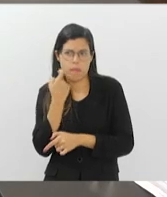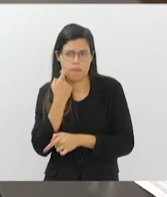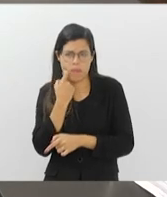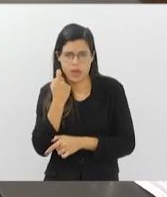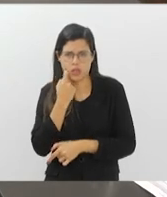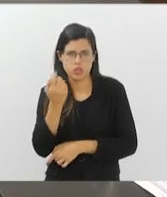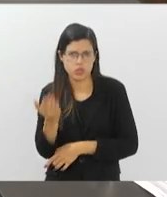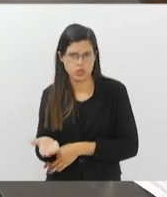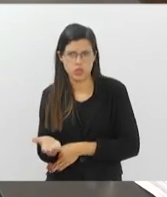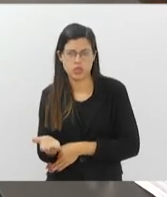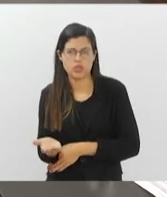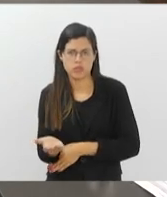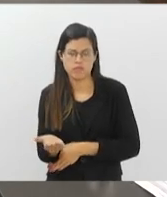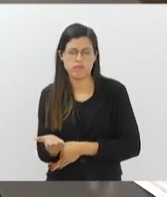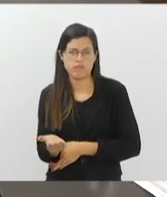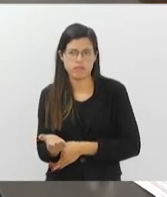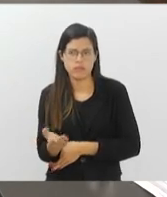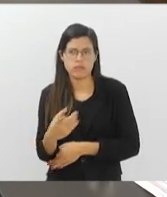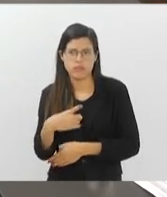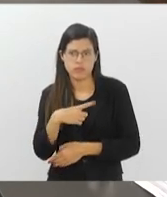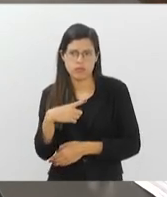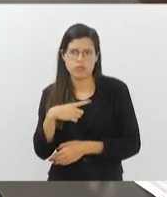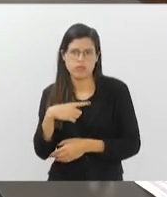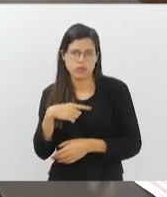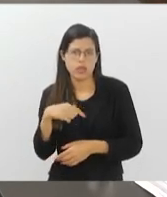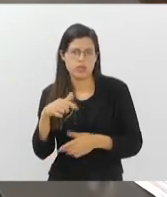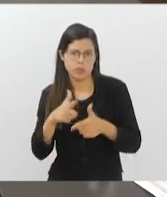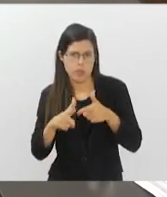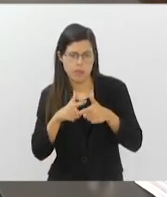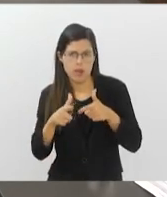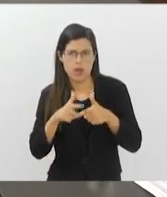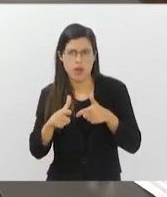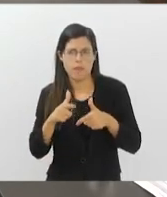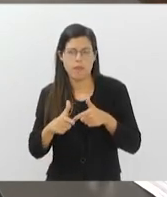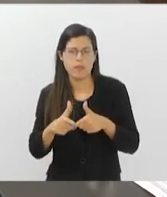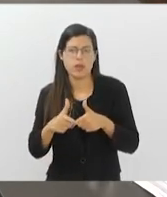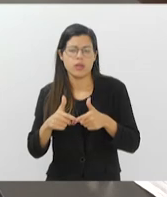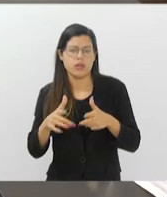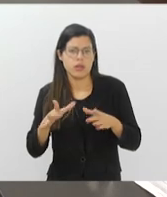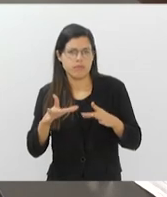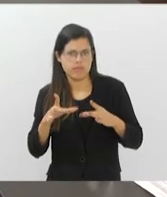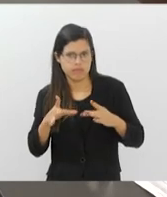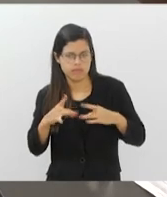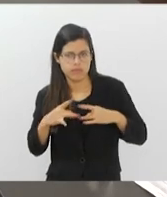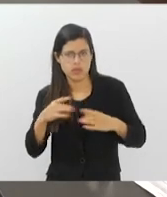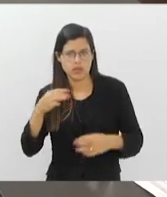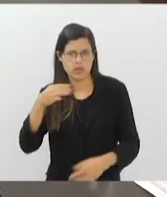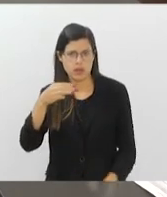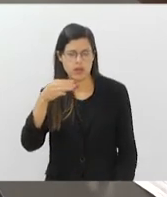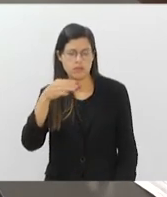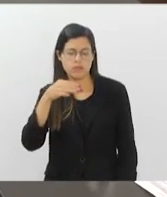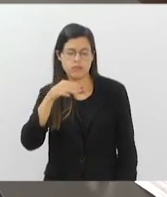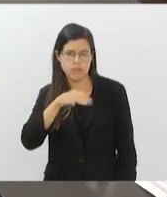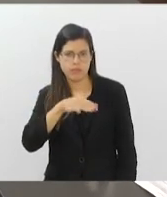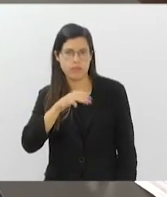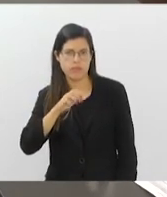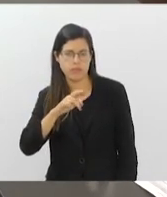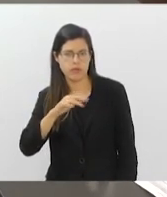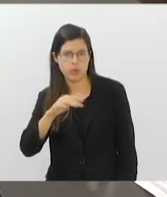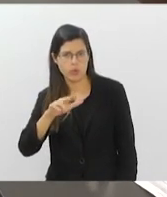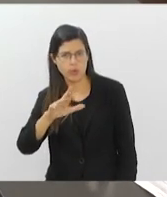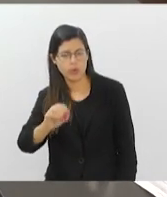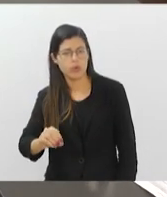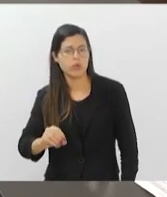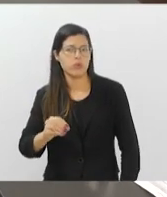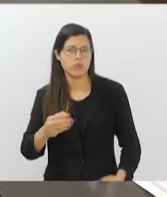cadeia alimentar, alta bioacumulação de metais pesados, além de serem espécies ameaçadas? Então,